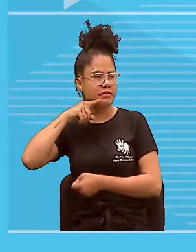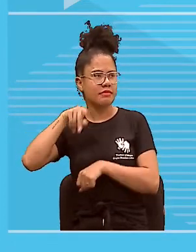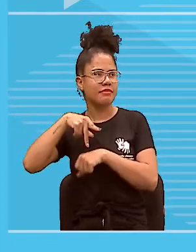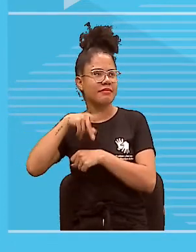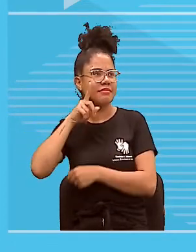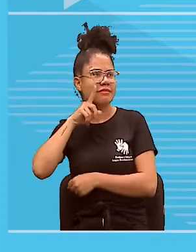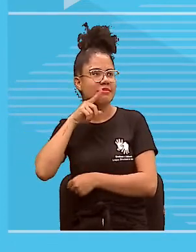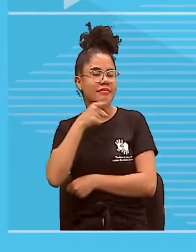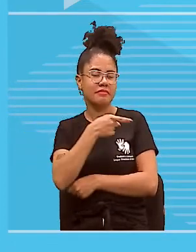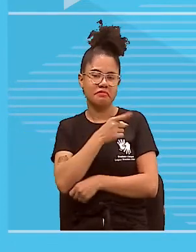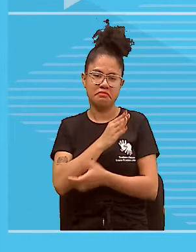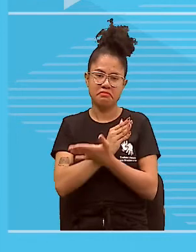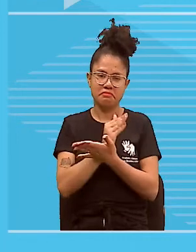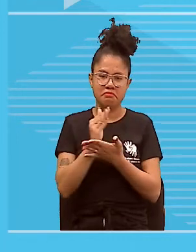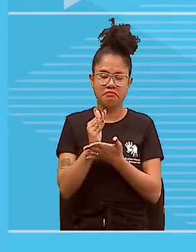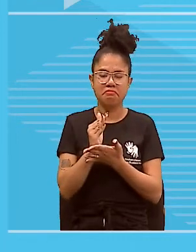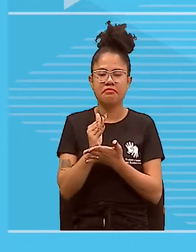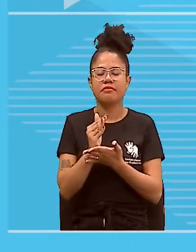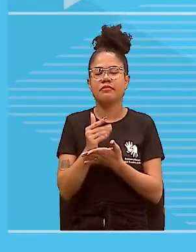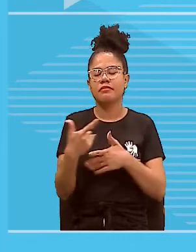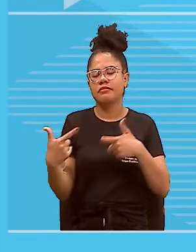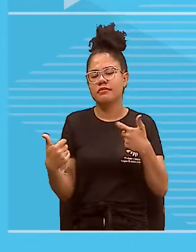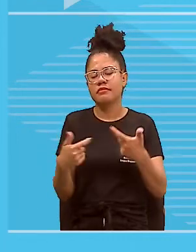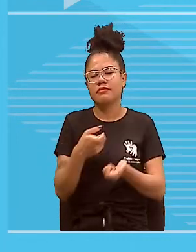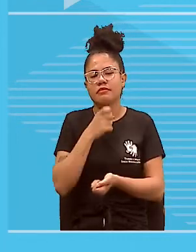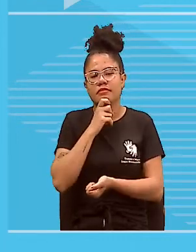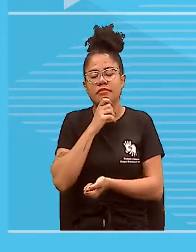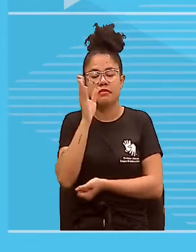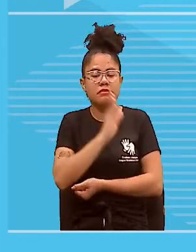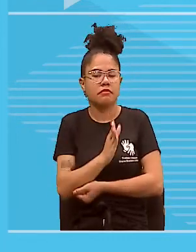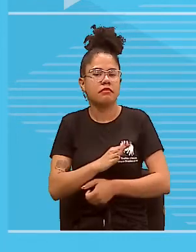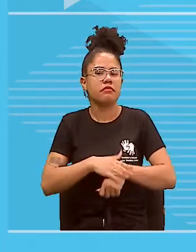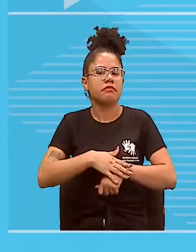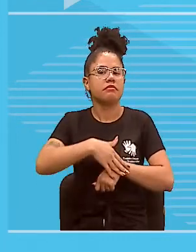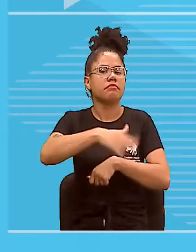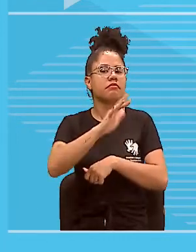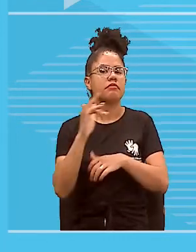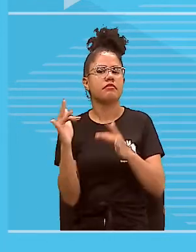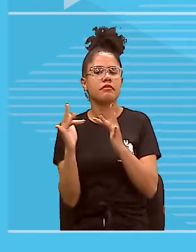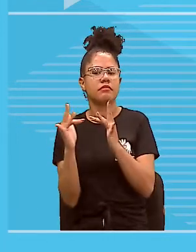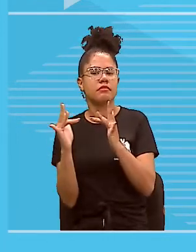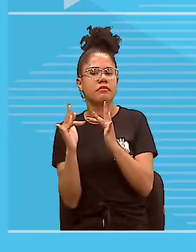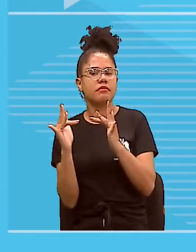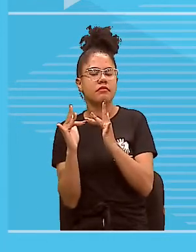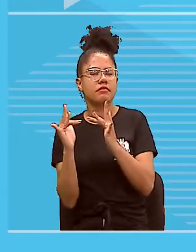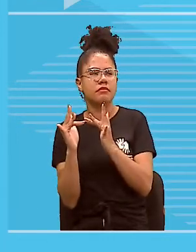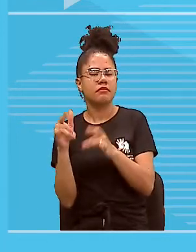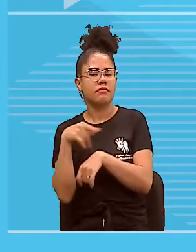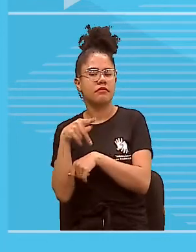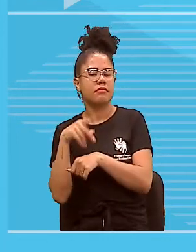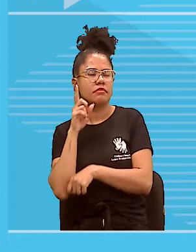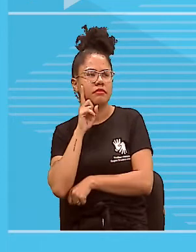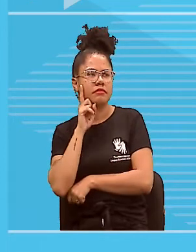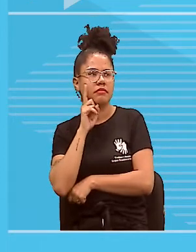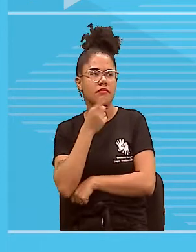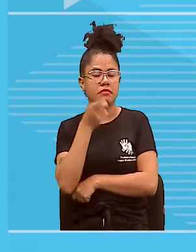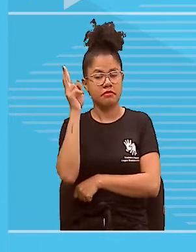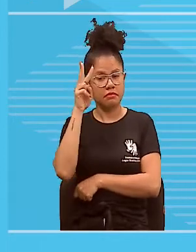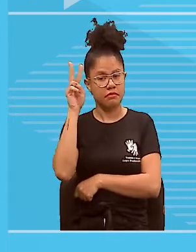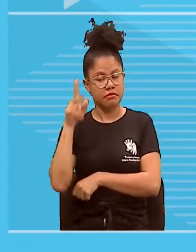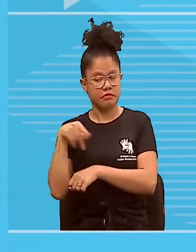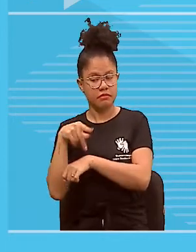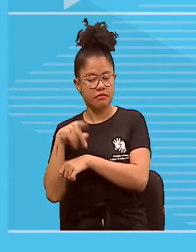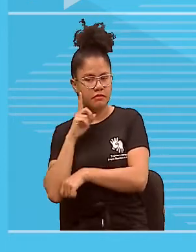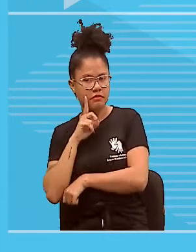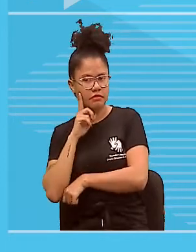nesse contexto inicial de Guerra Fria o Brasil estava muito mais íntimo dos Estados Unidos e lembrar que os Estados Unidos